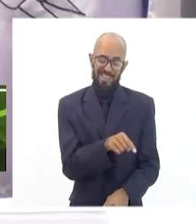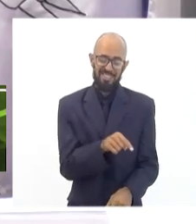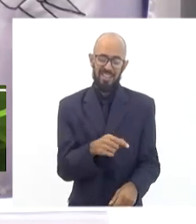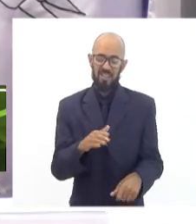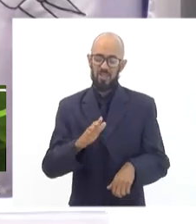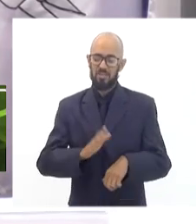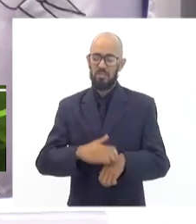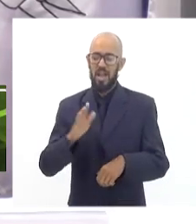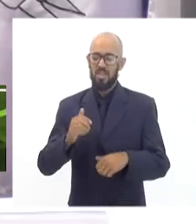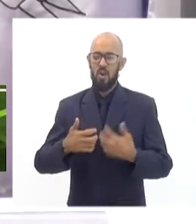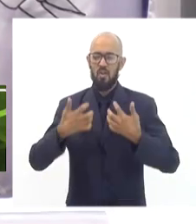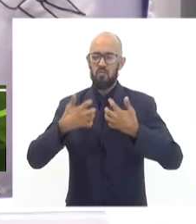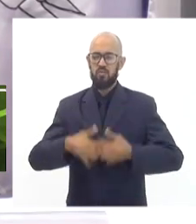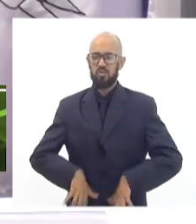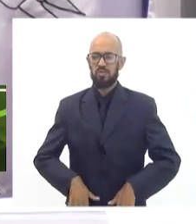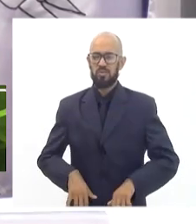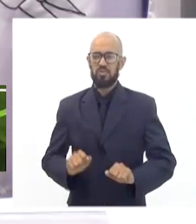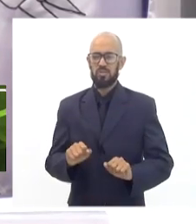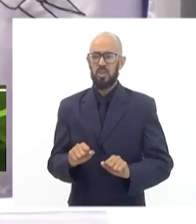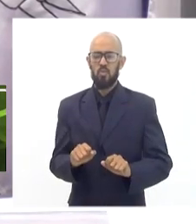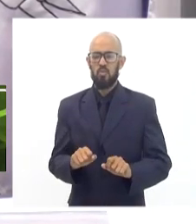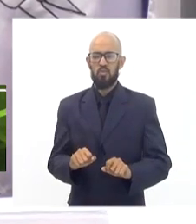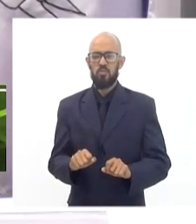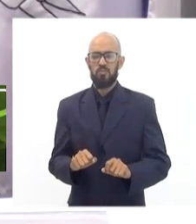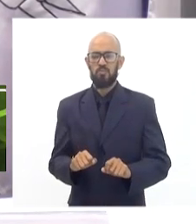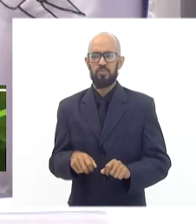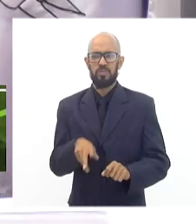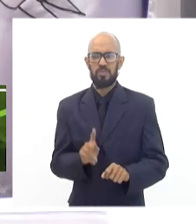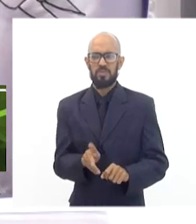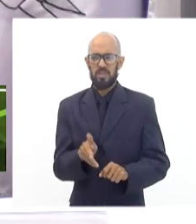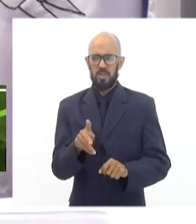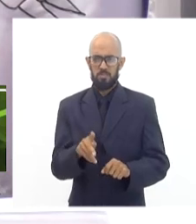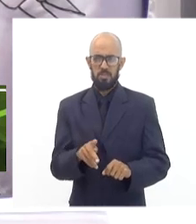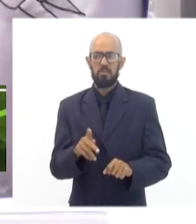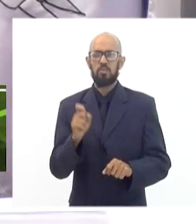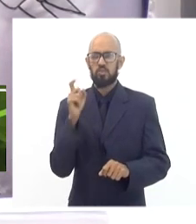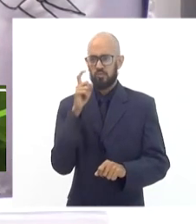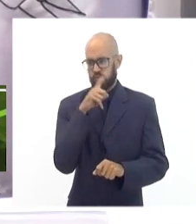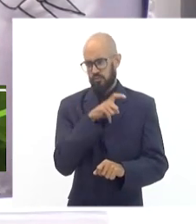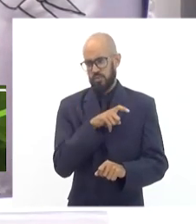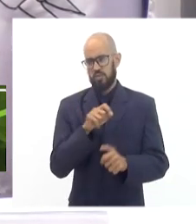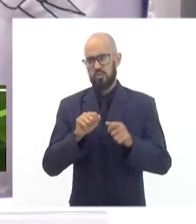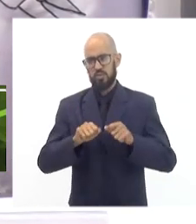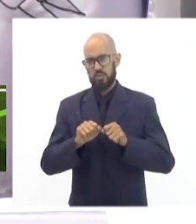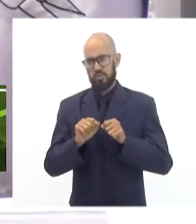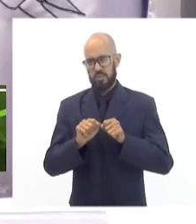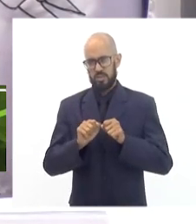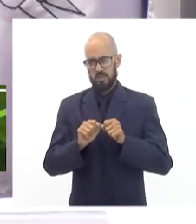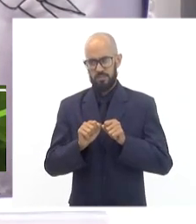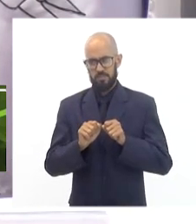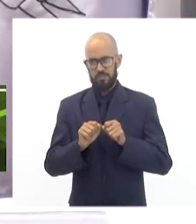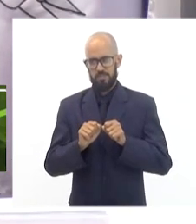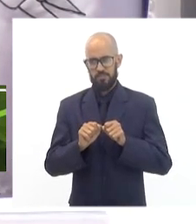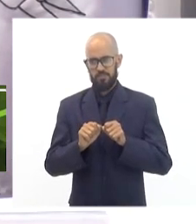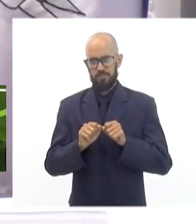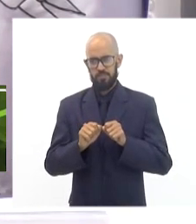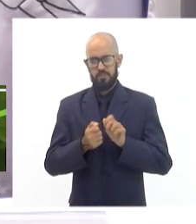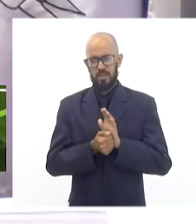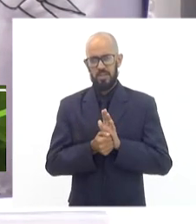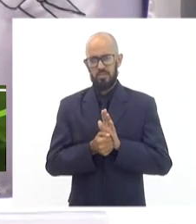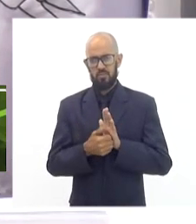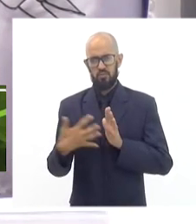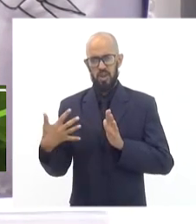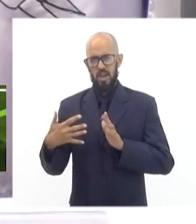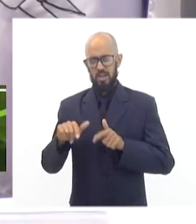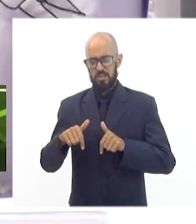função e sempre muito muito difícil de realizar né pela multiplicidade